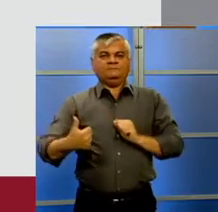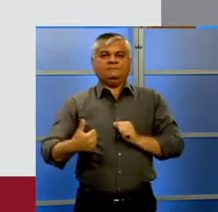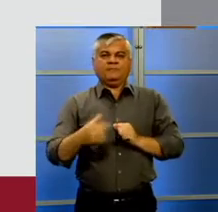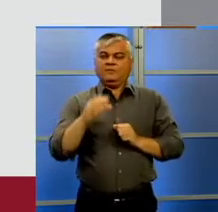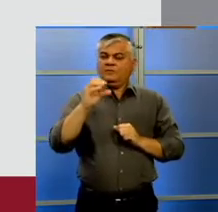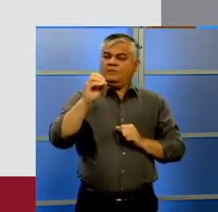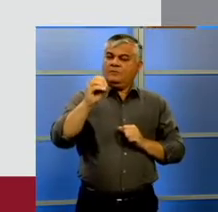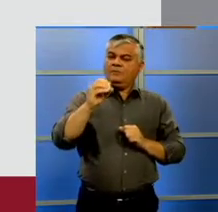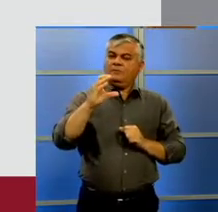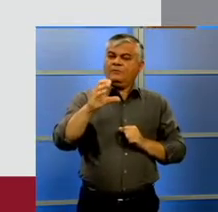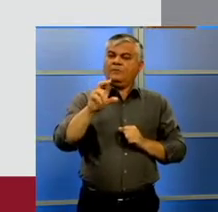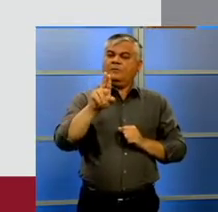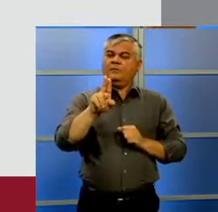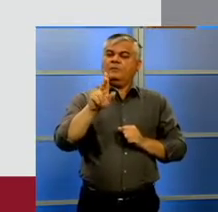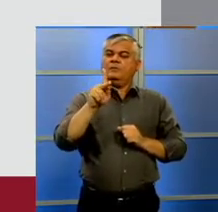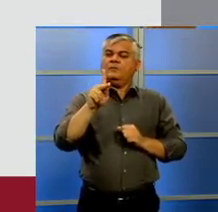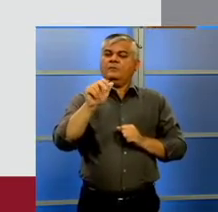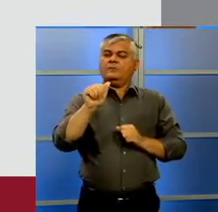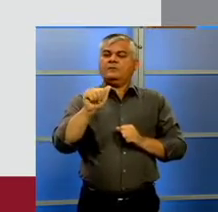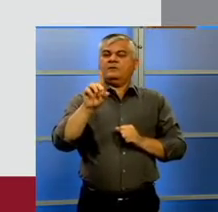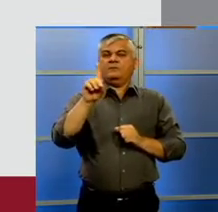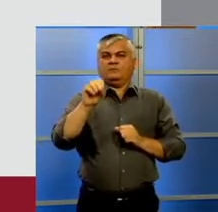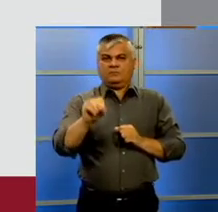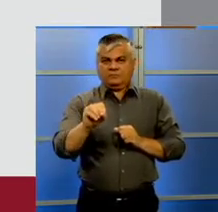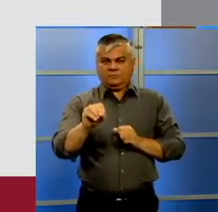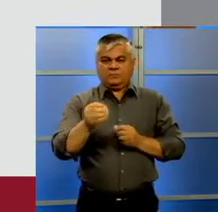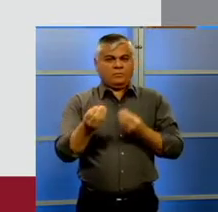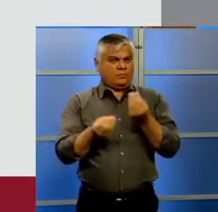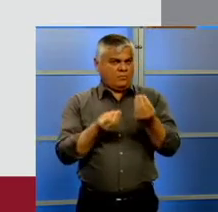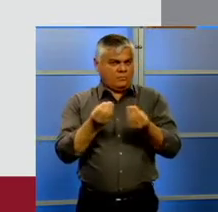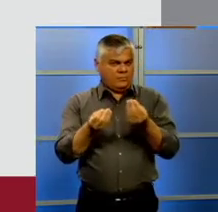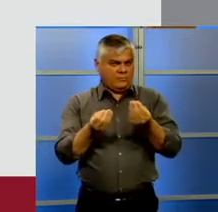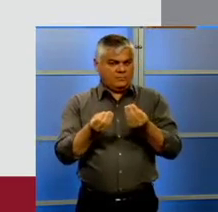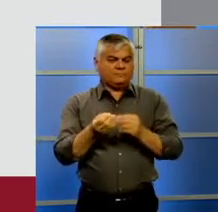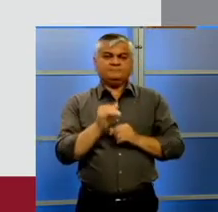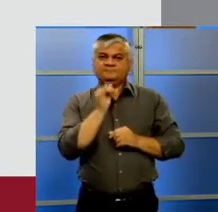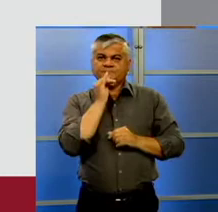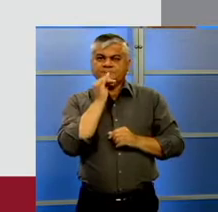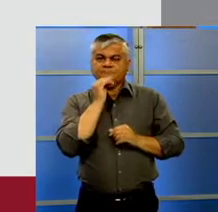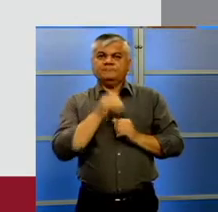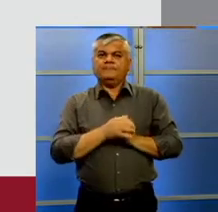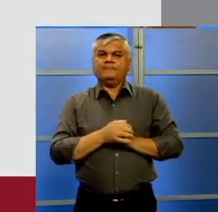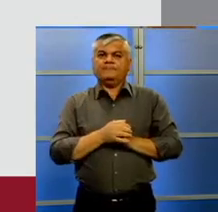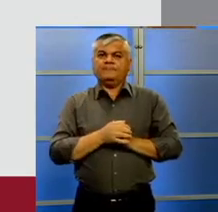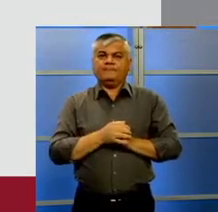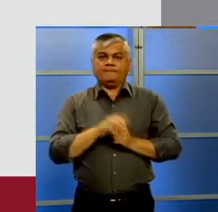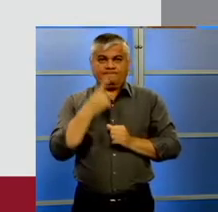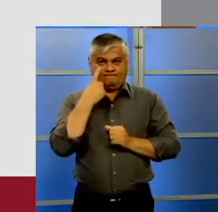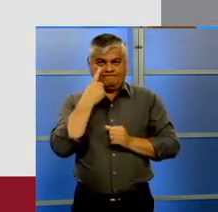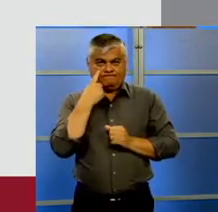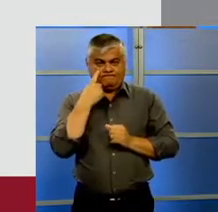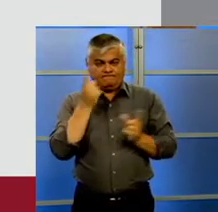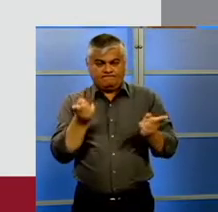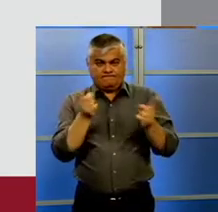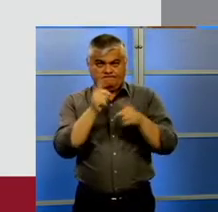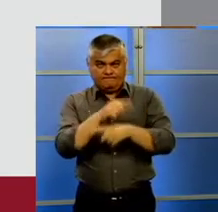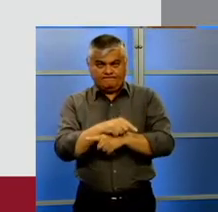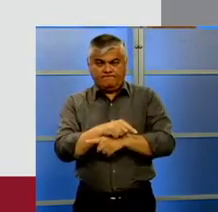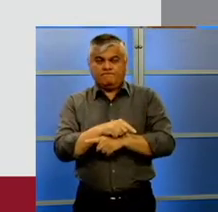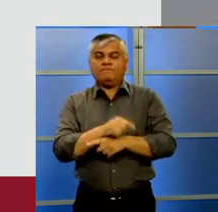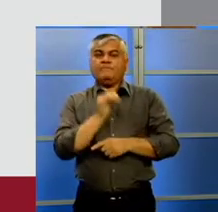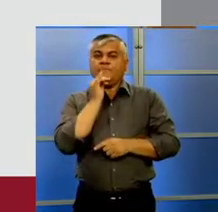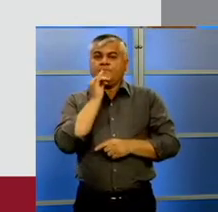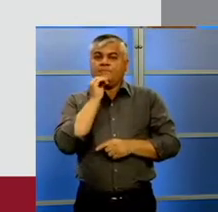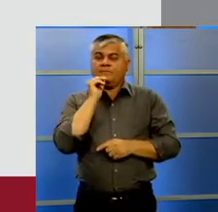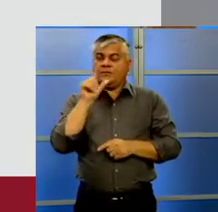ocupado. Acompanhe conosco. A relação a essa segunda maneira, nós faremos o contrário, não é? Pegaremos um